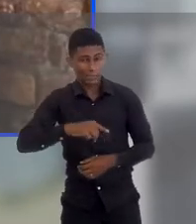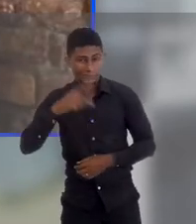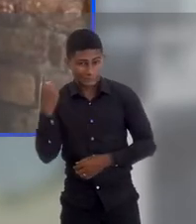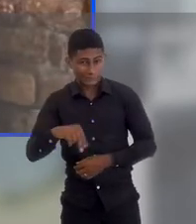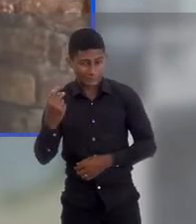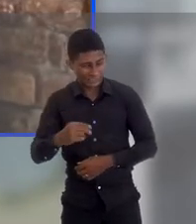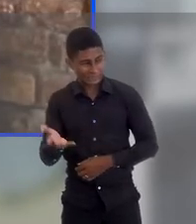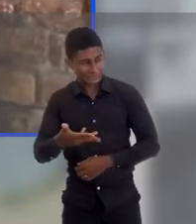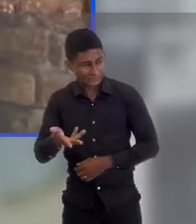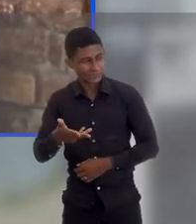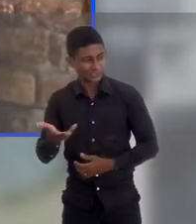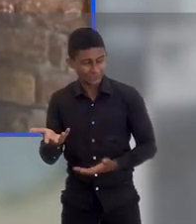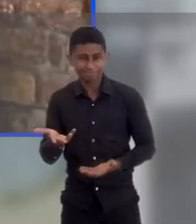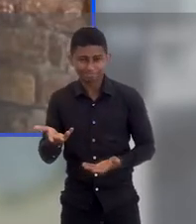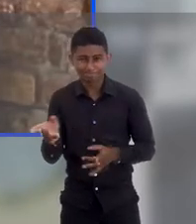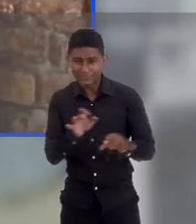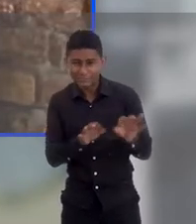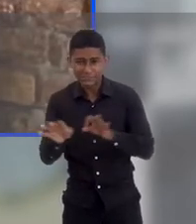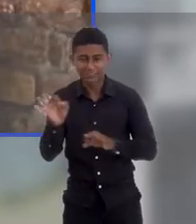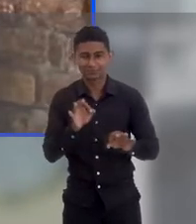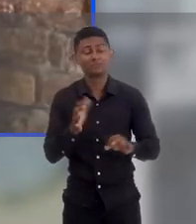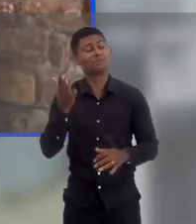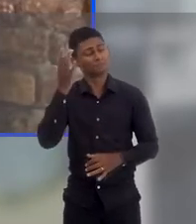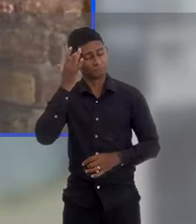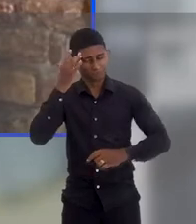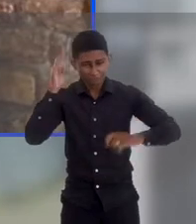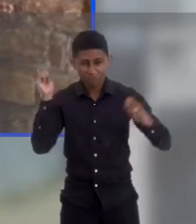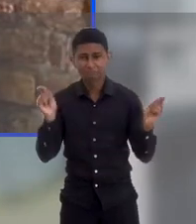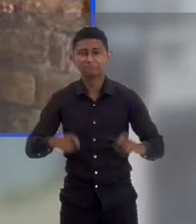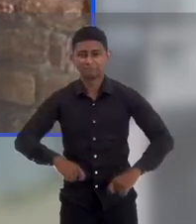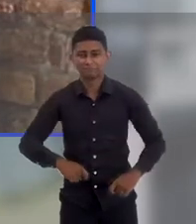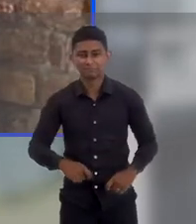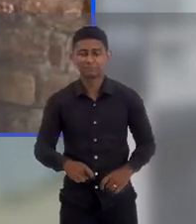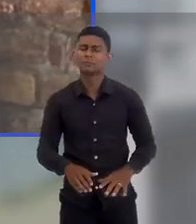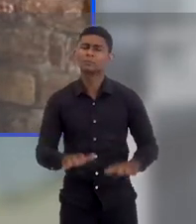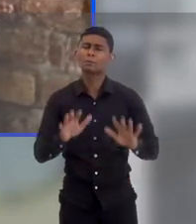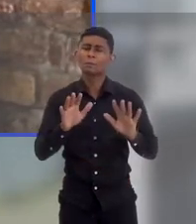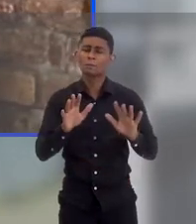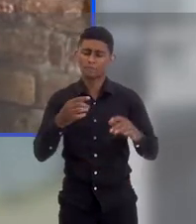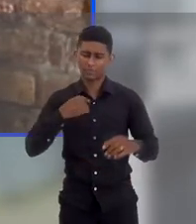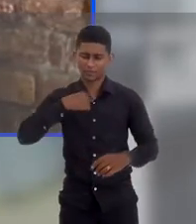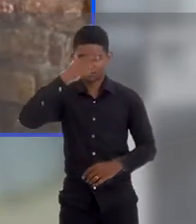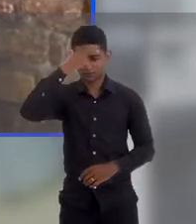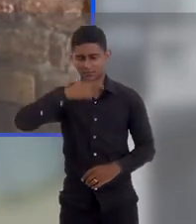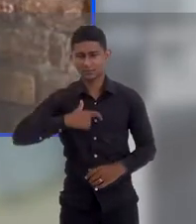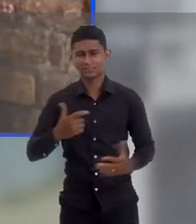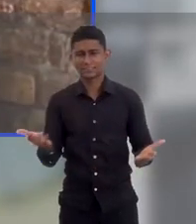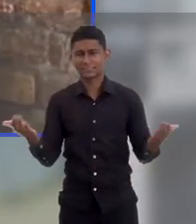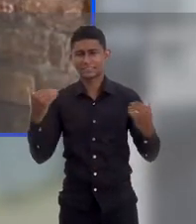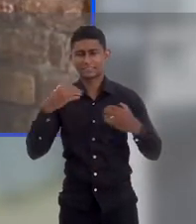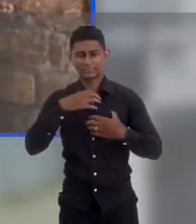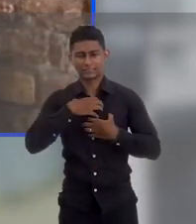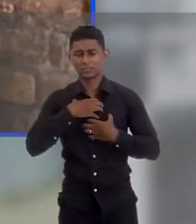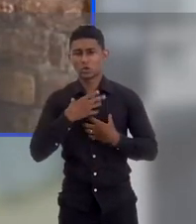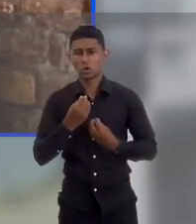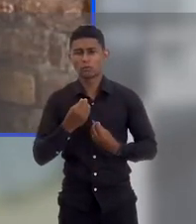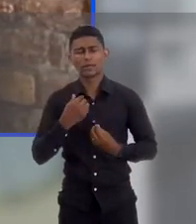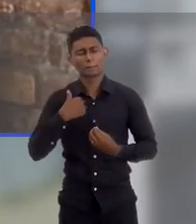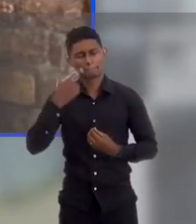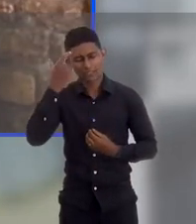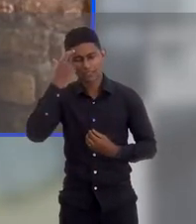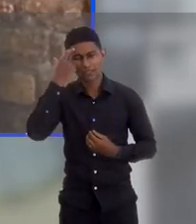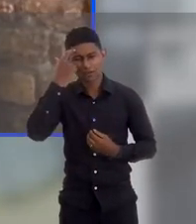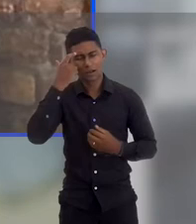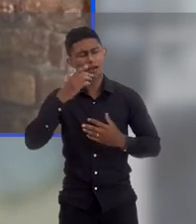lá, né? Então eu acho que dá, a gente sabe que é possível, mas eu sou um cara muito, assim, eu vivo a expectativa, mas